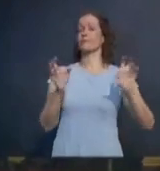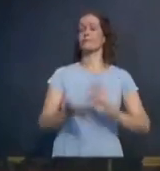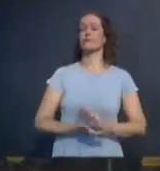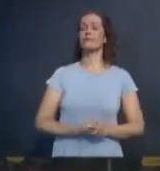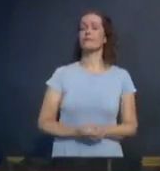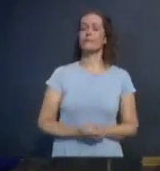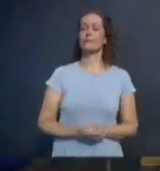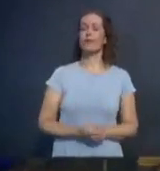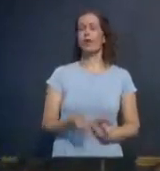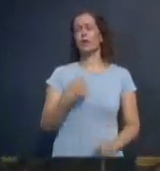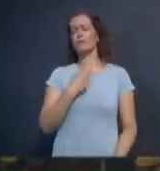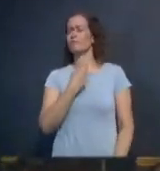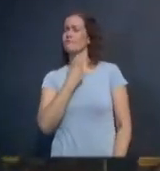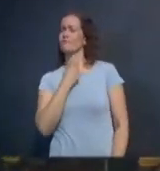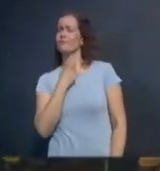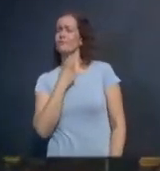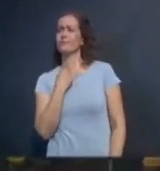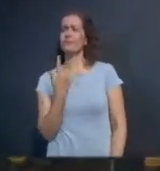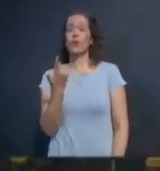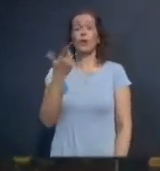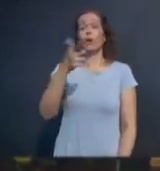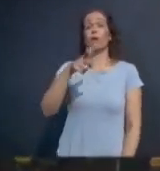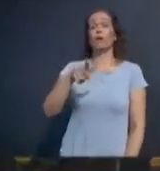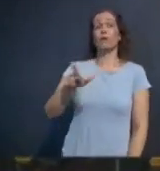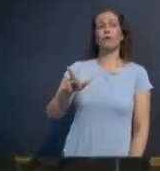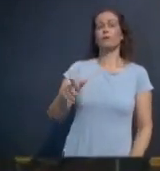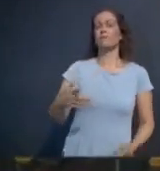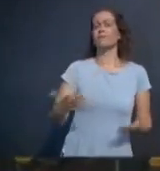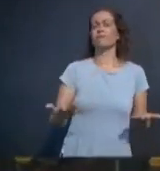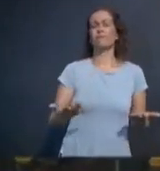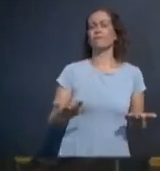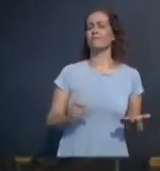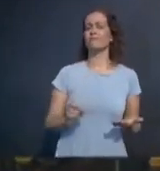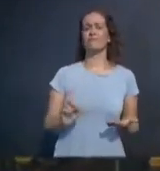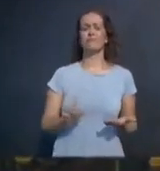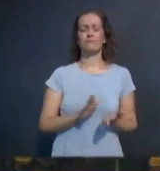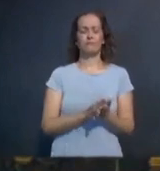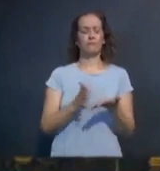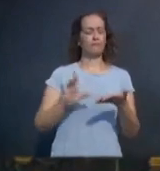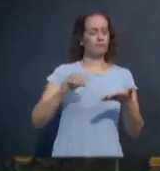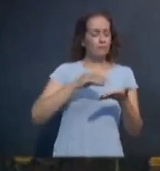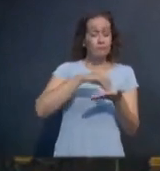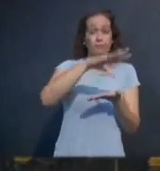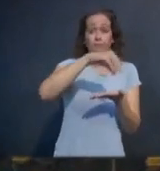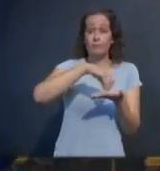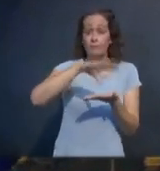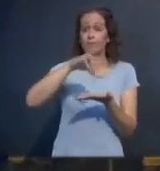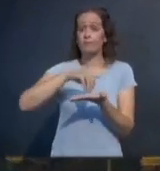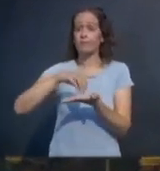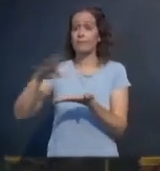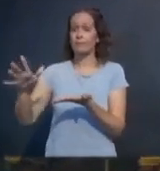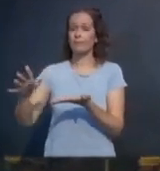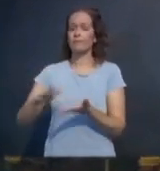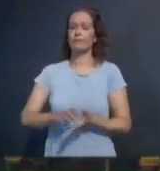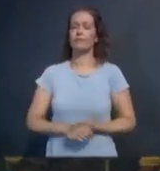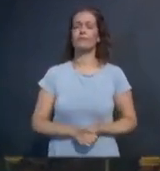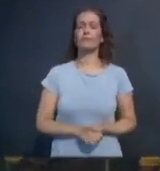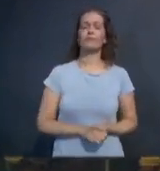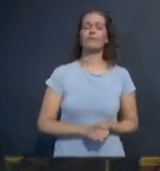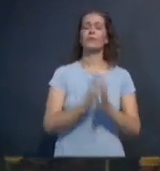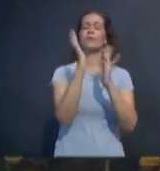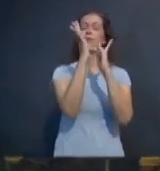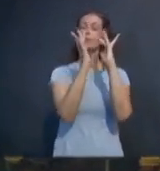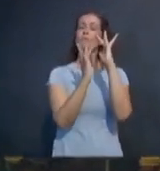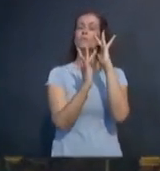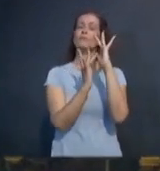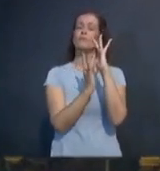Eu não posso falar para você outra coisa a não ser o que está aqui. Na verdade, fez Jesus diante dos